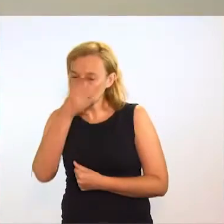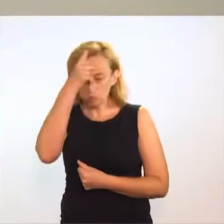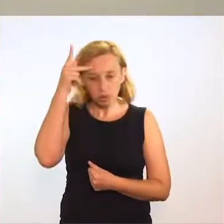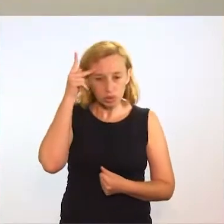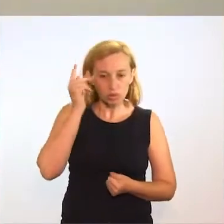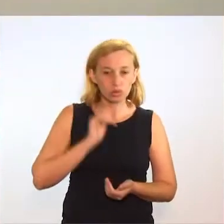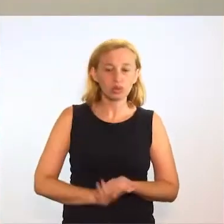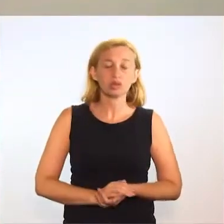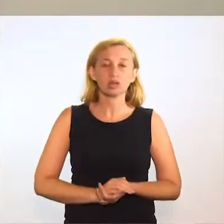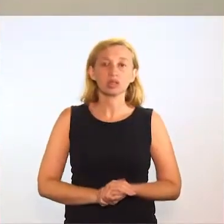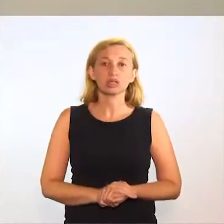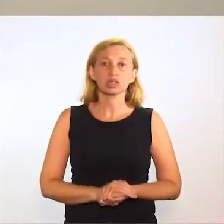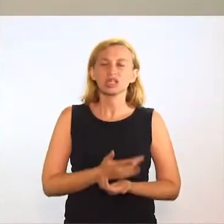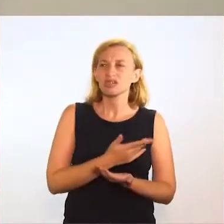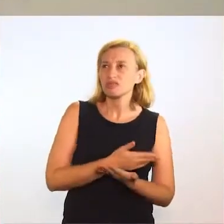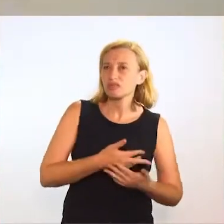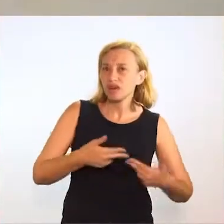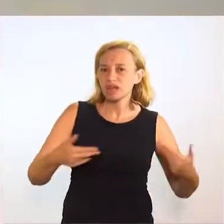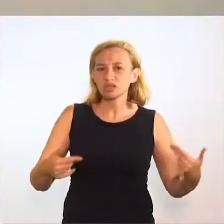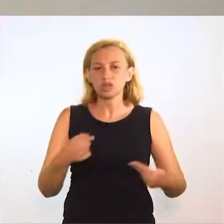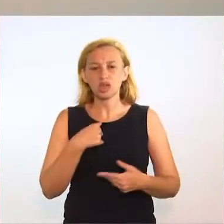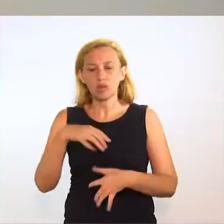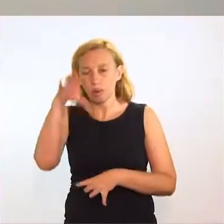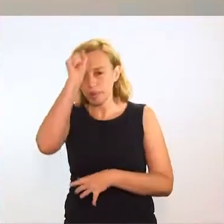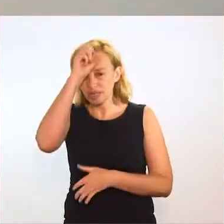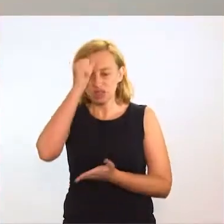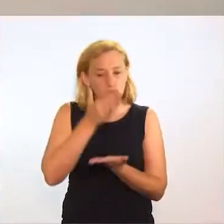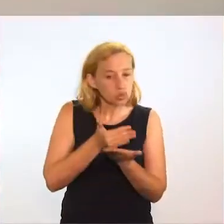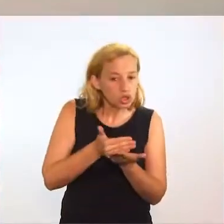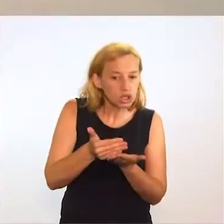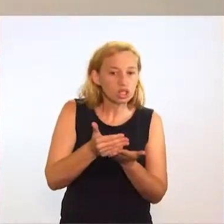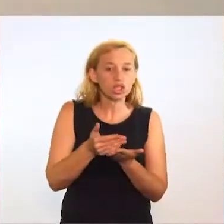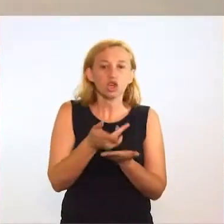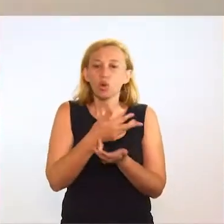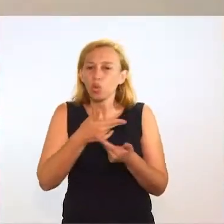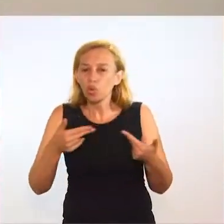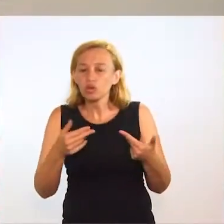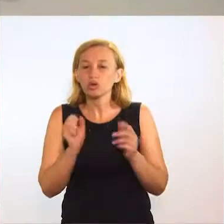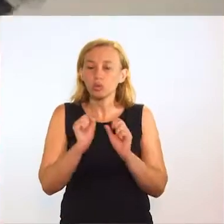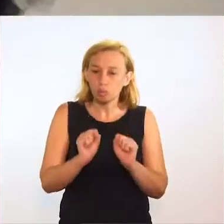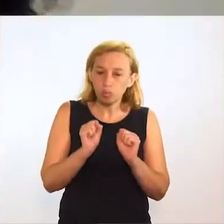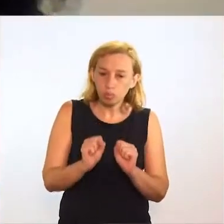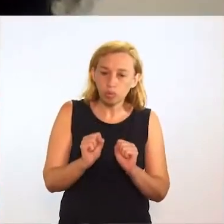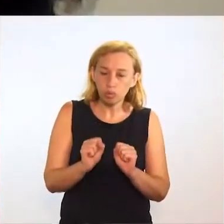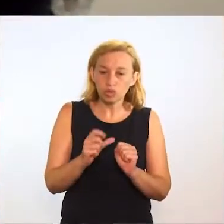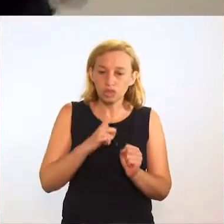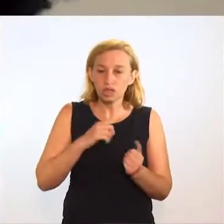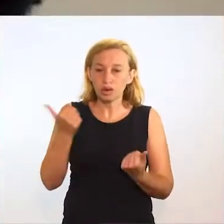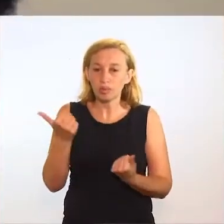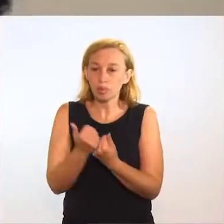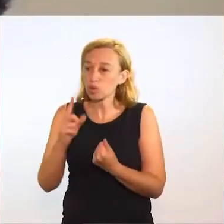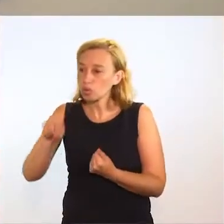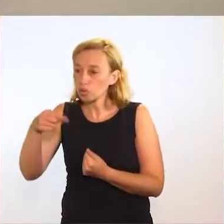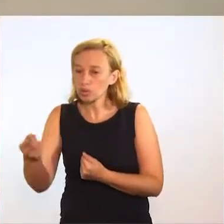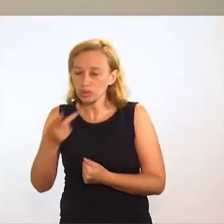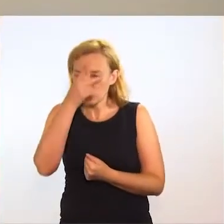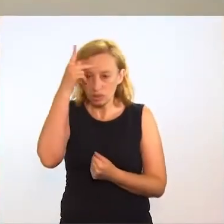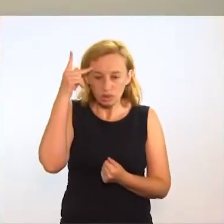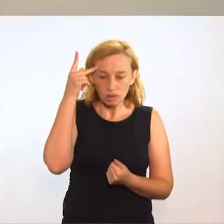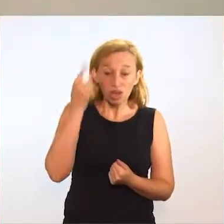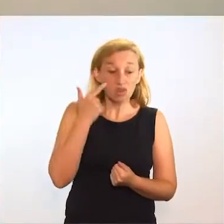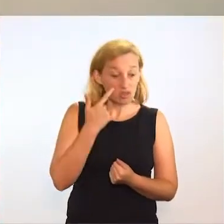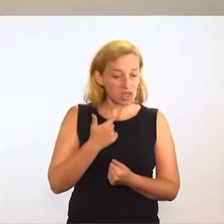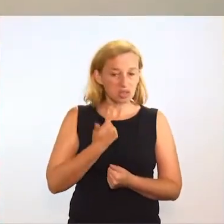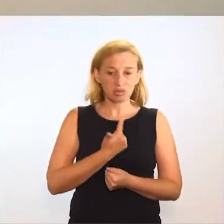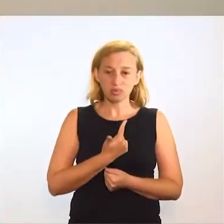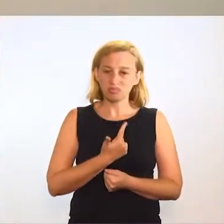apoio de muita gente. Então, desde coisas que eu aprendi no meio da caminhada, de coisas que eu pude contar com pessoas quando a gente também